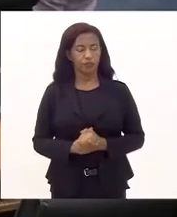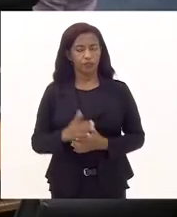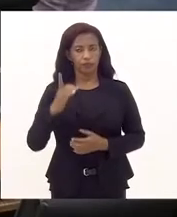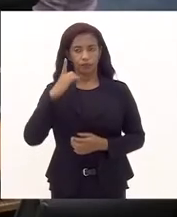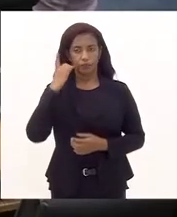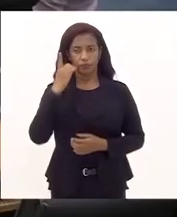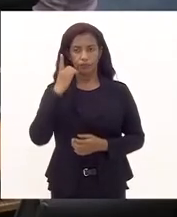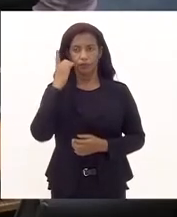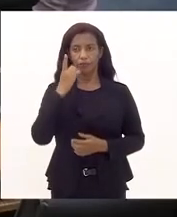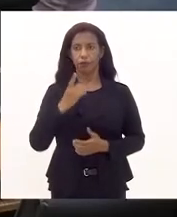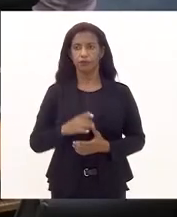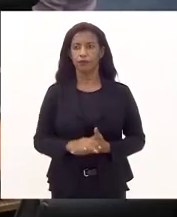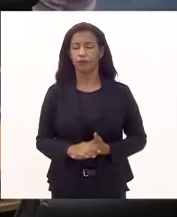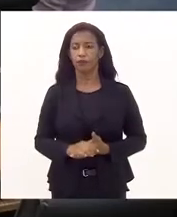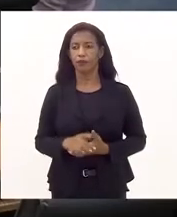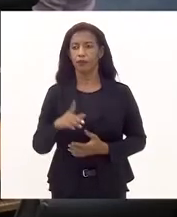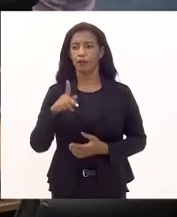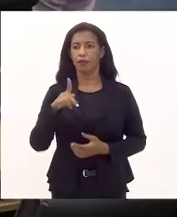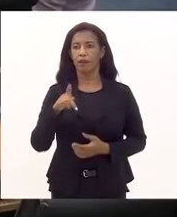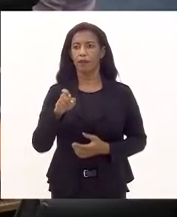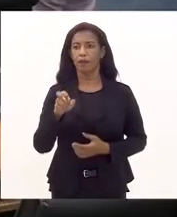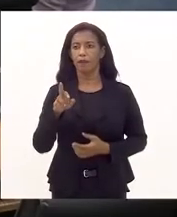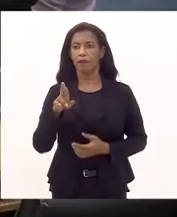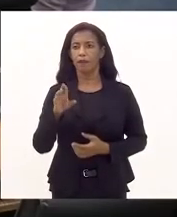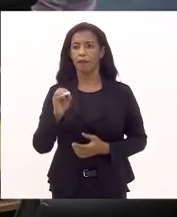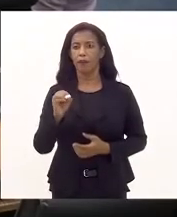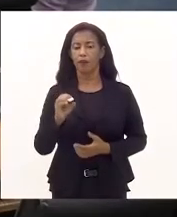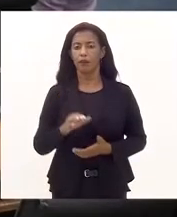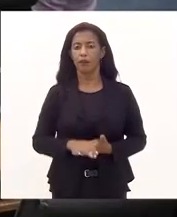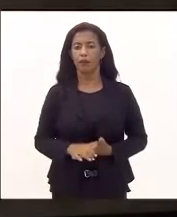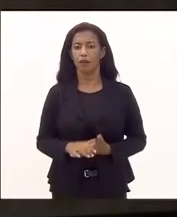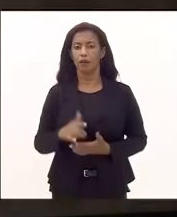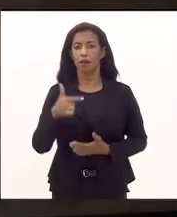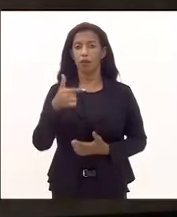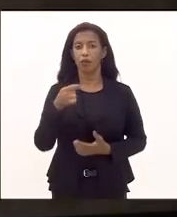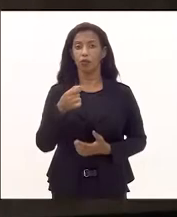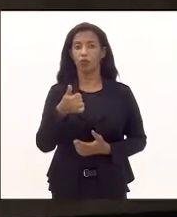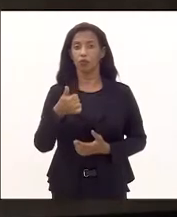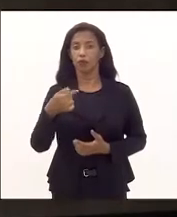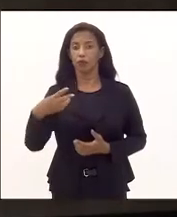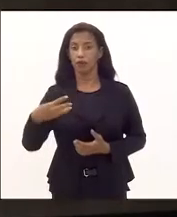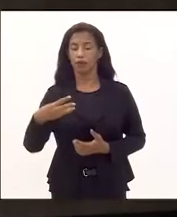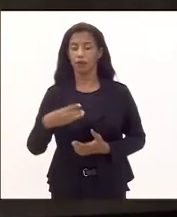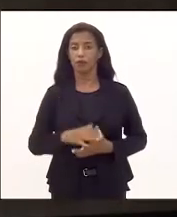deputado Pedro Brazão, em 2013,